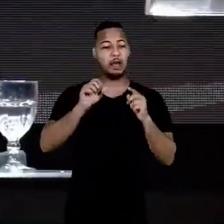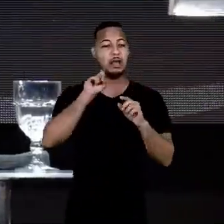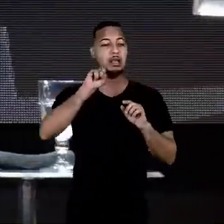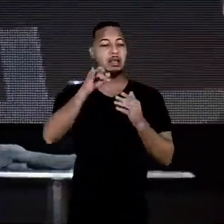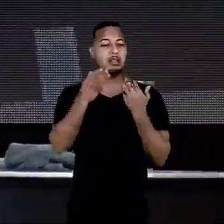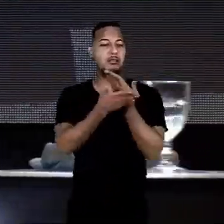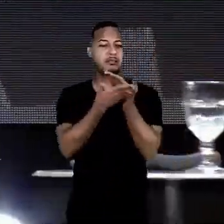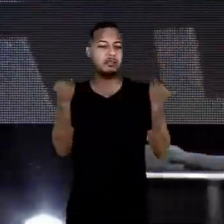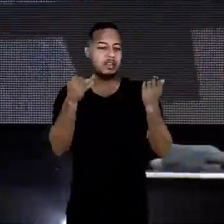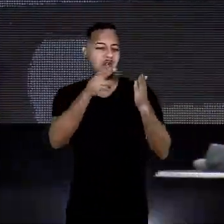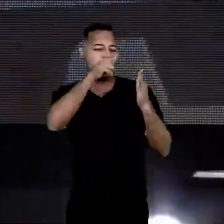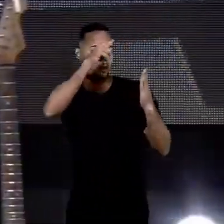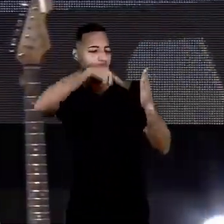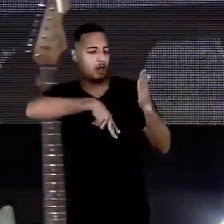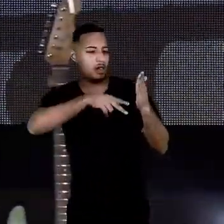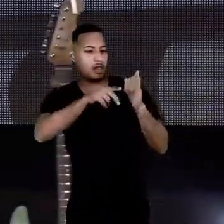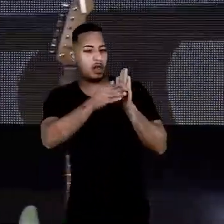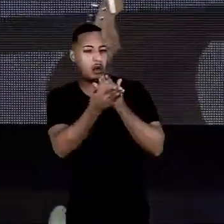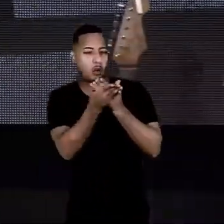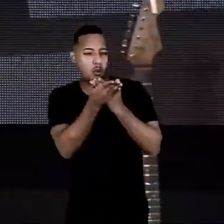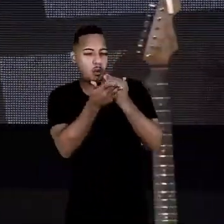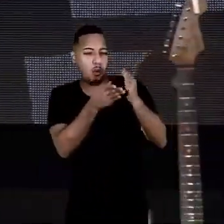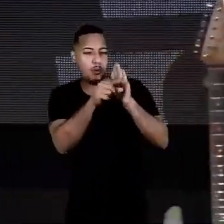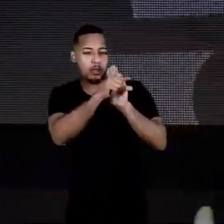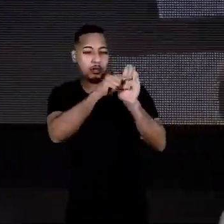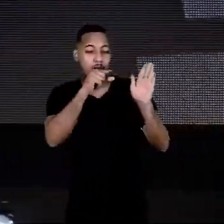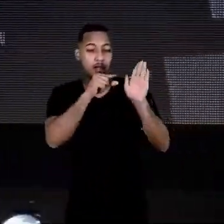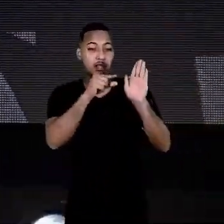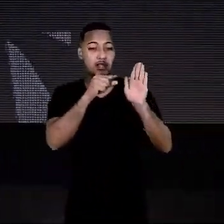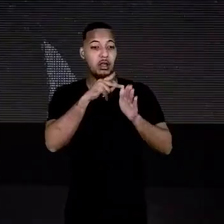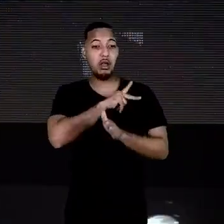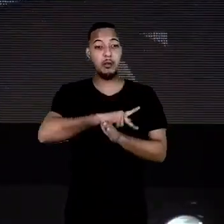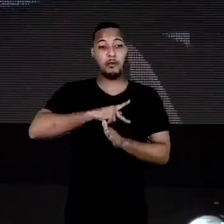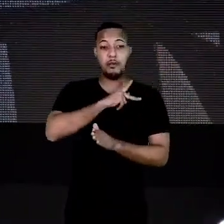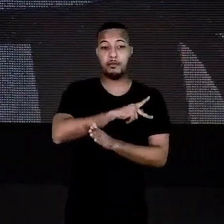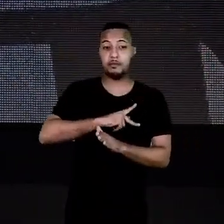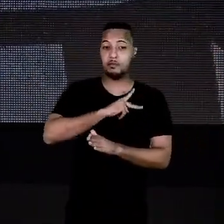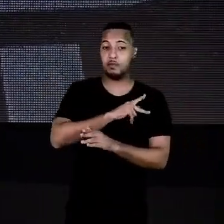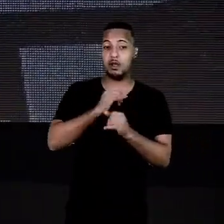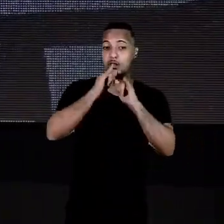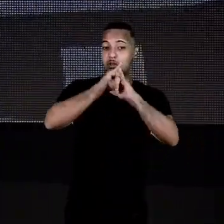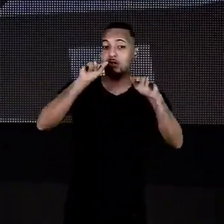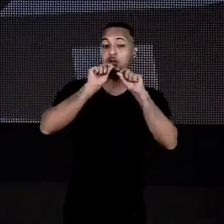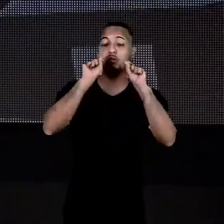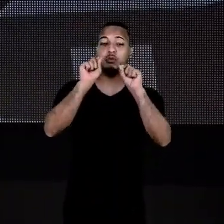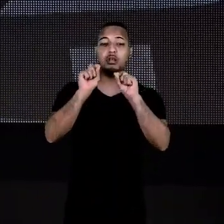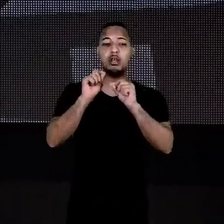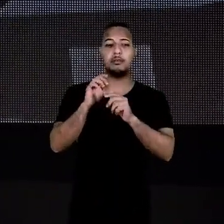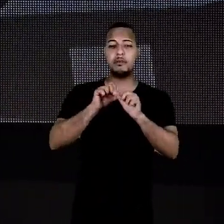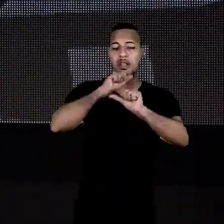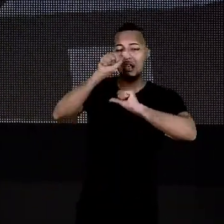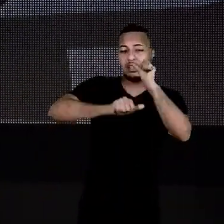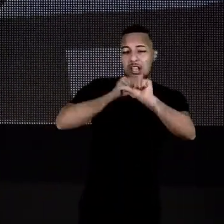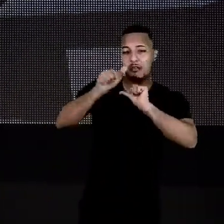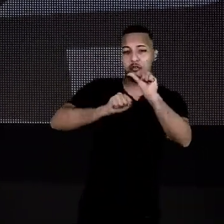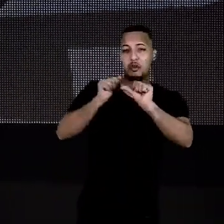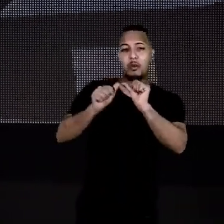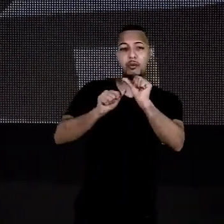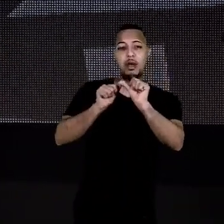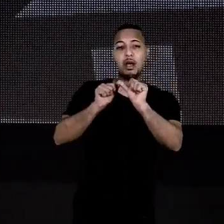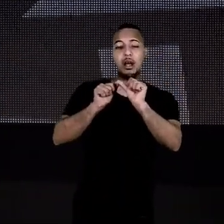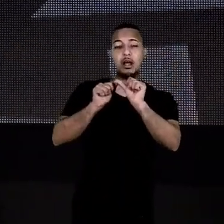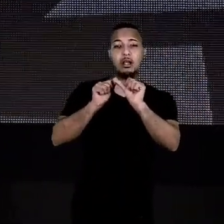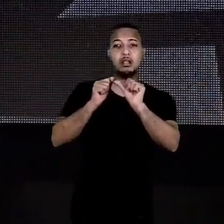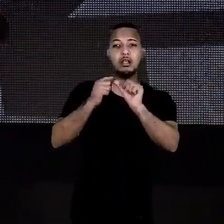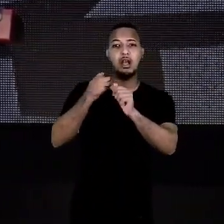o início do versículo, Paulo ele começa dizendo assim: transformai-vos pela renovação da vossa mente, palavra metanoia,